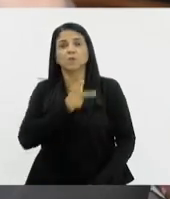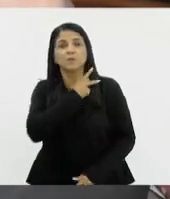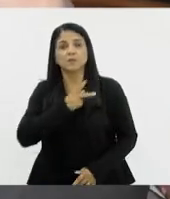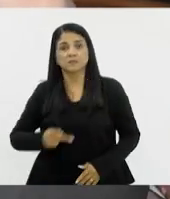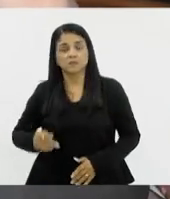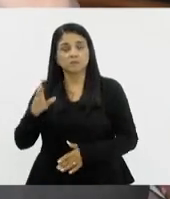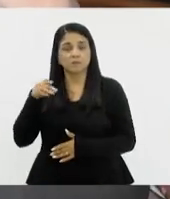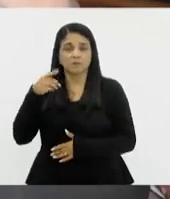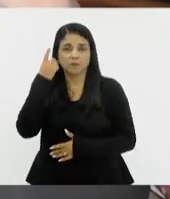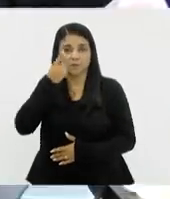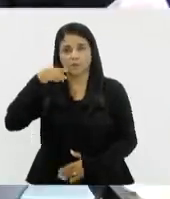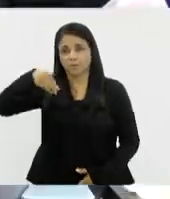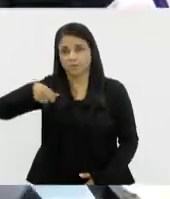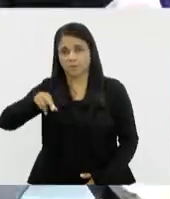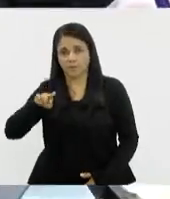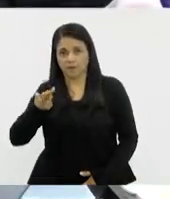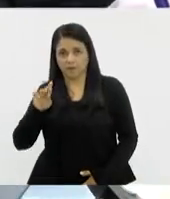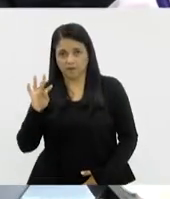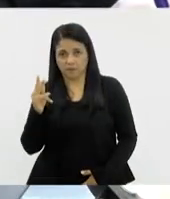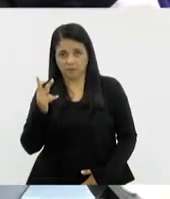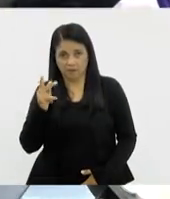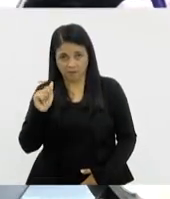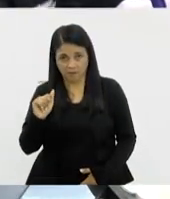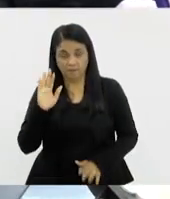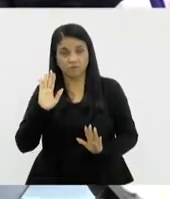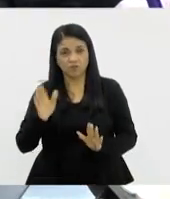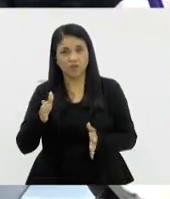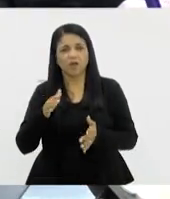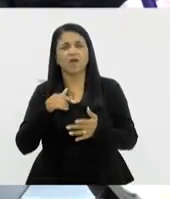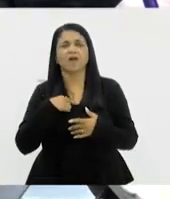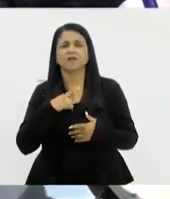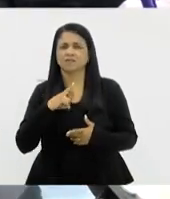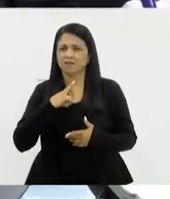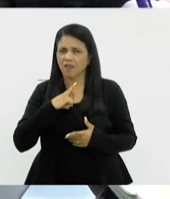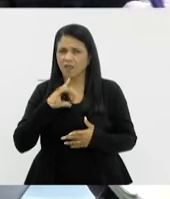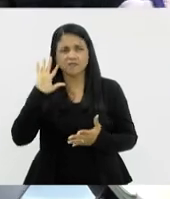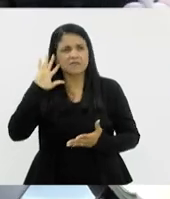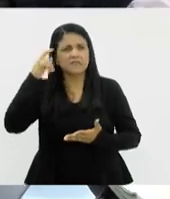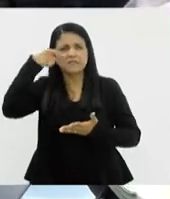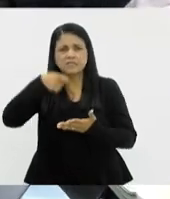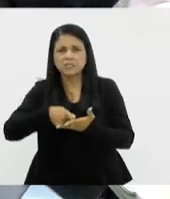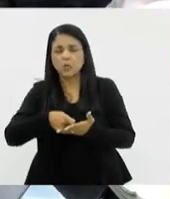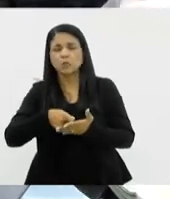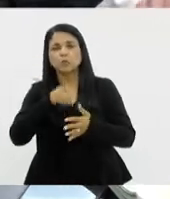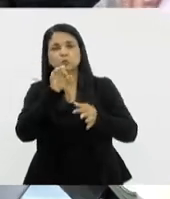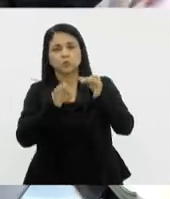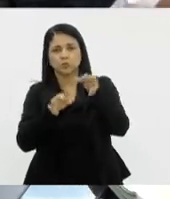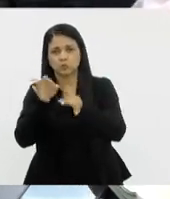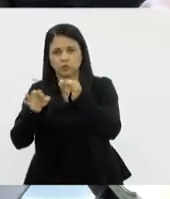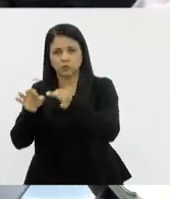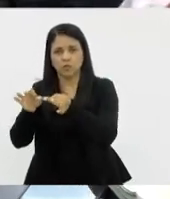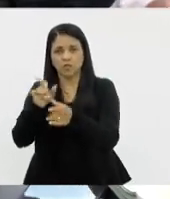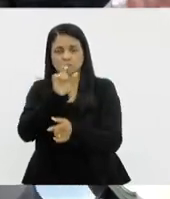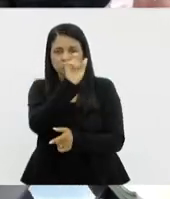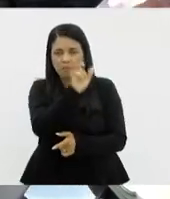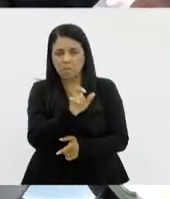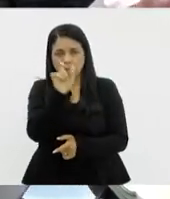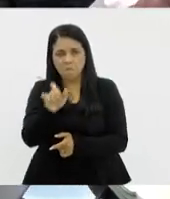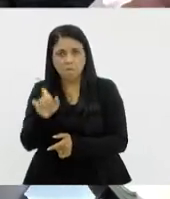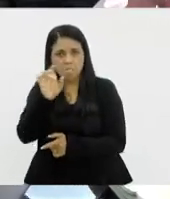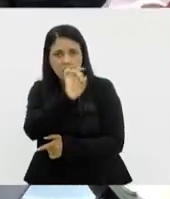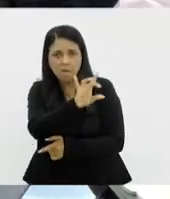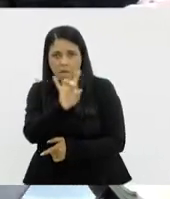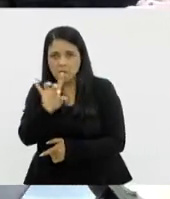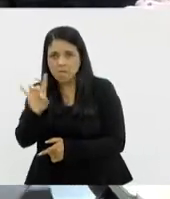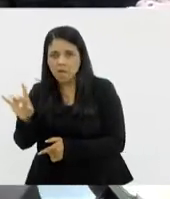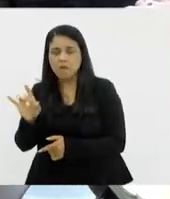Marta Rocha. E até porque já existem algumas decisões judiciais individualizadas